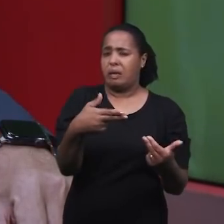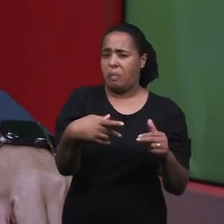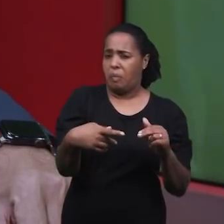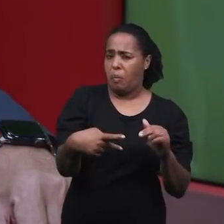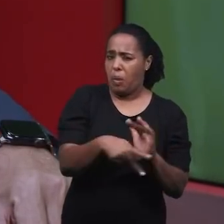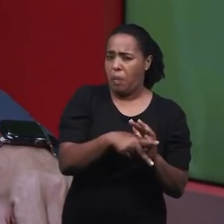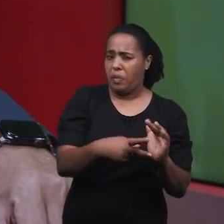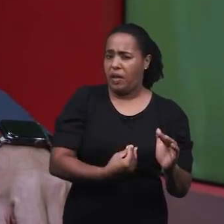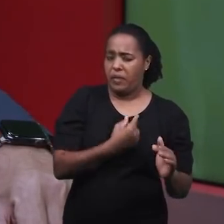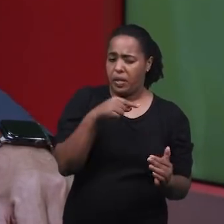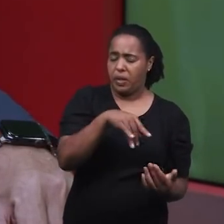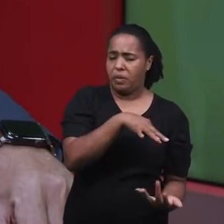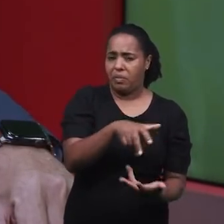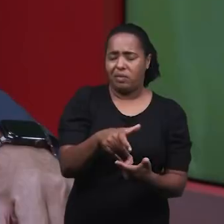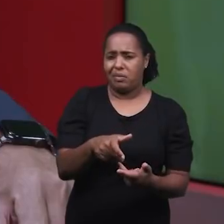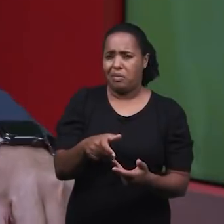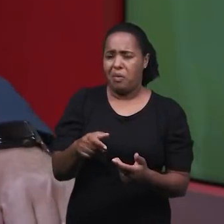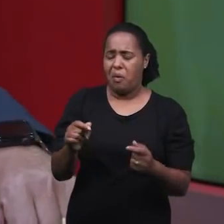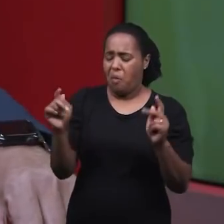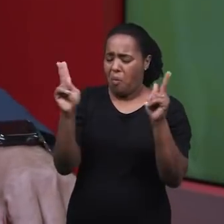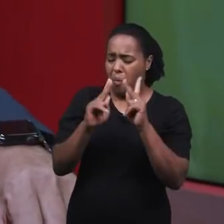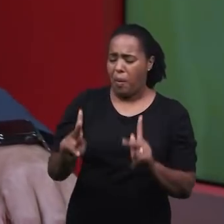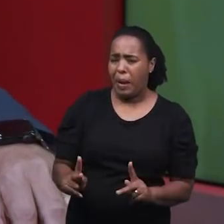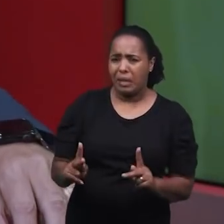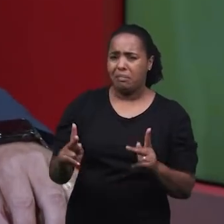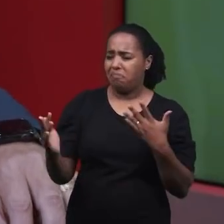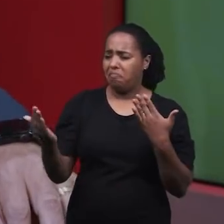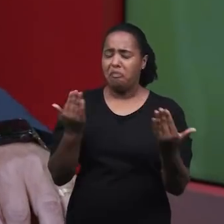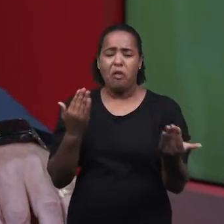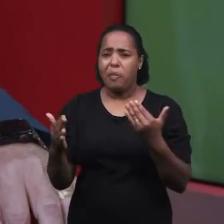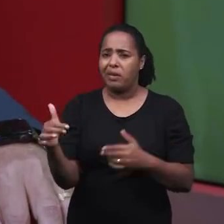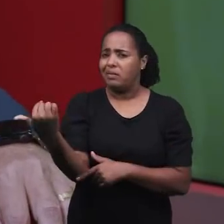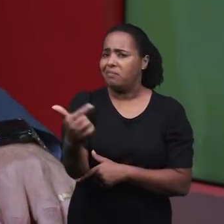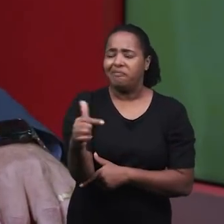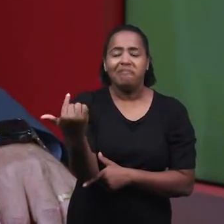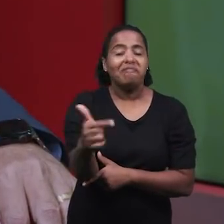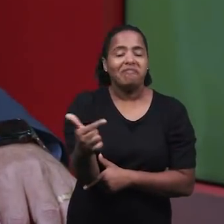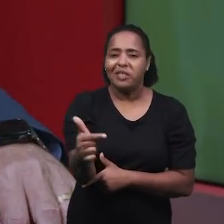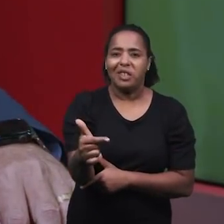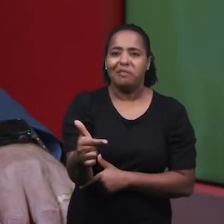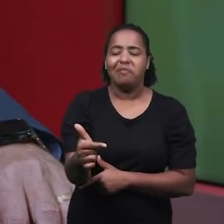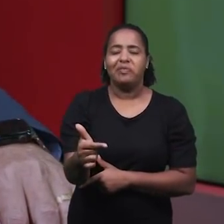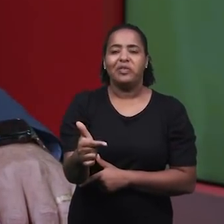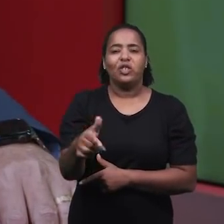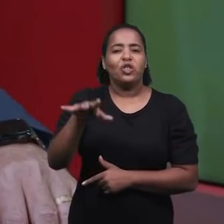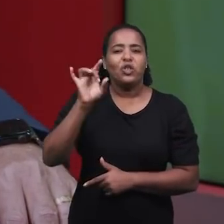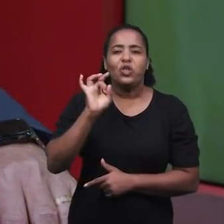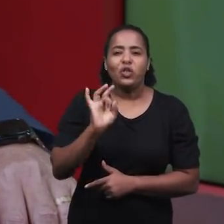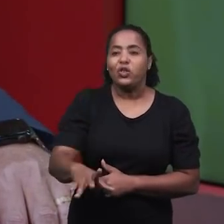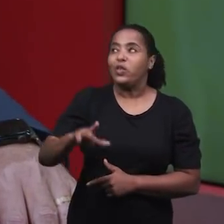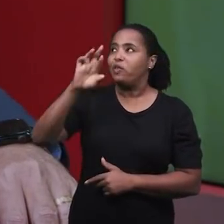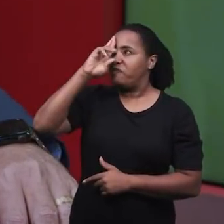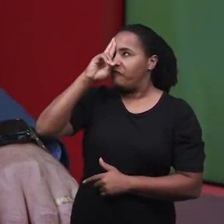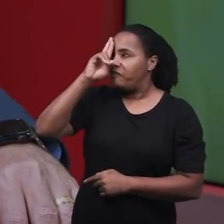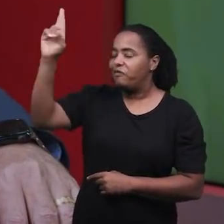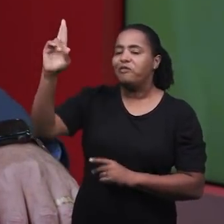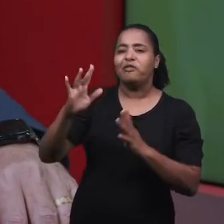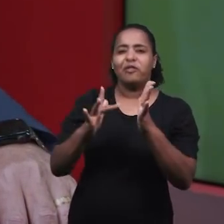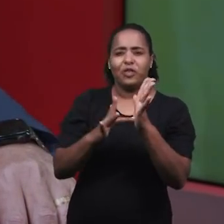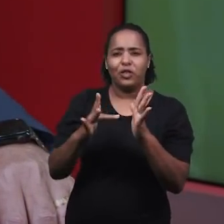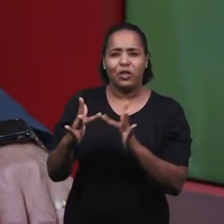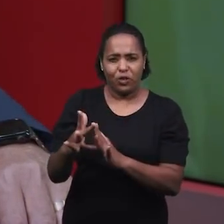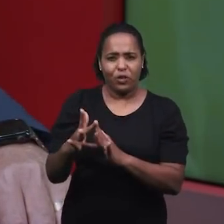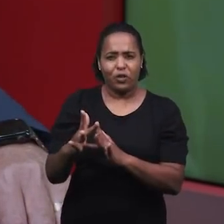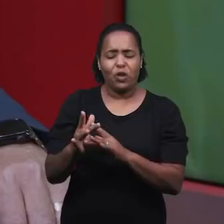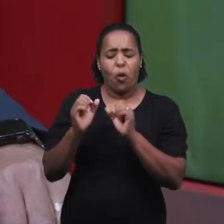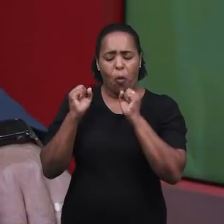Ela é uma paz inigualável e somente o Senhor Jesus pode dar